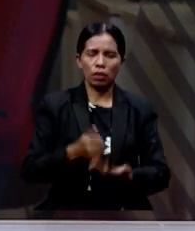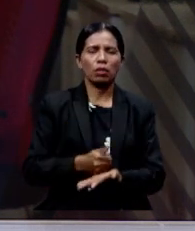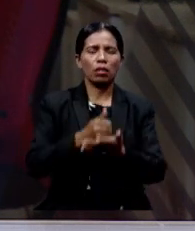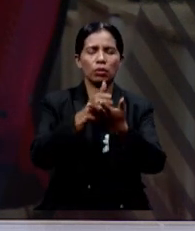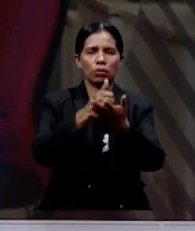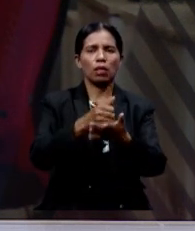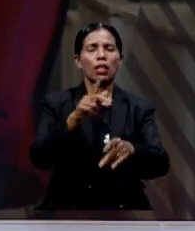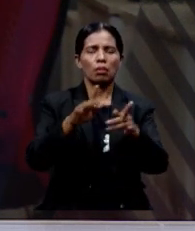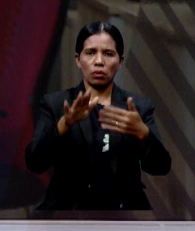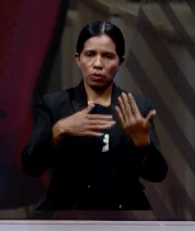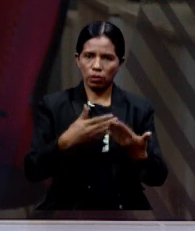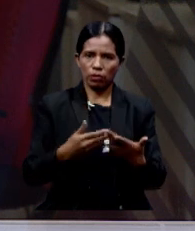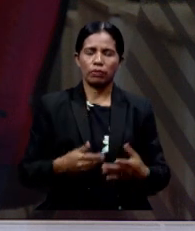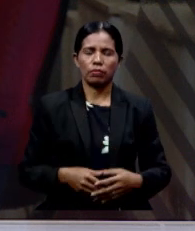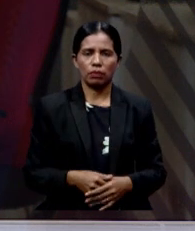nyelifuan.